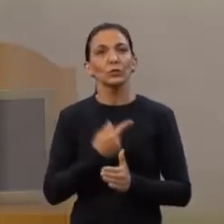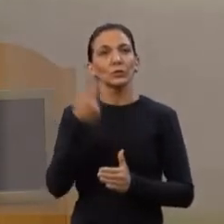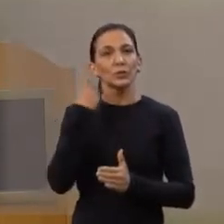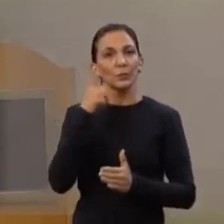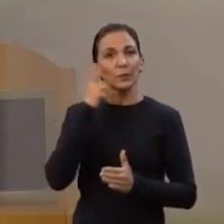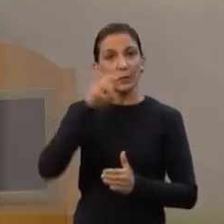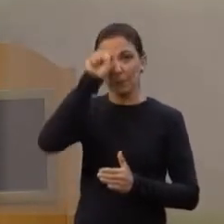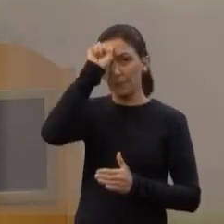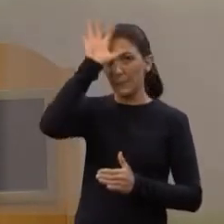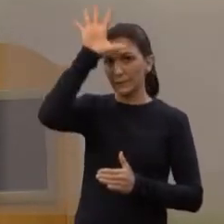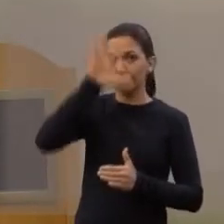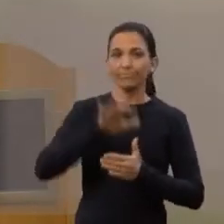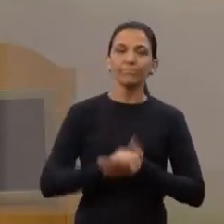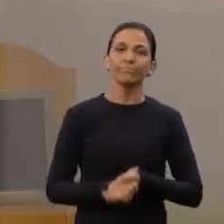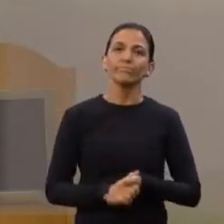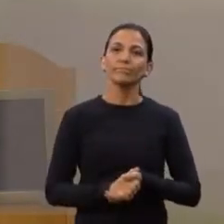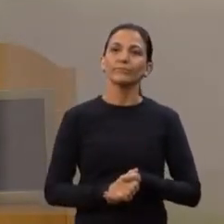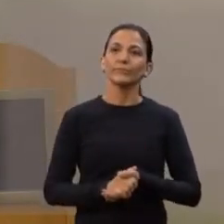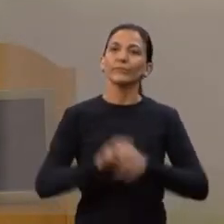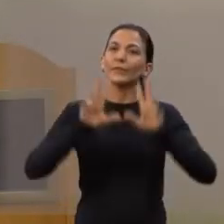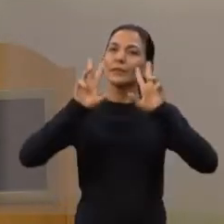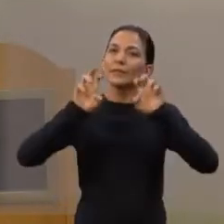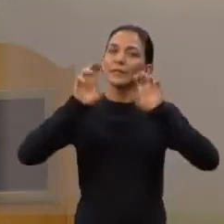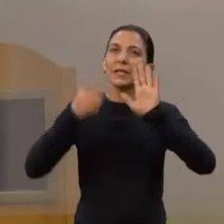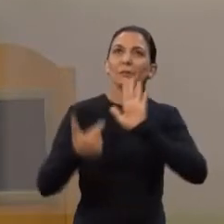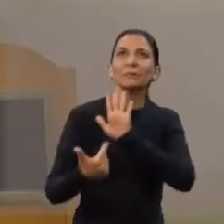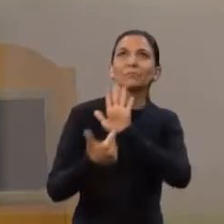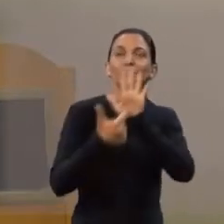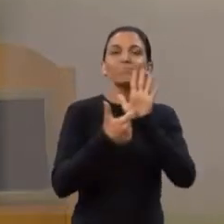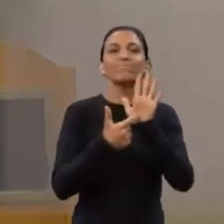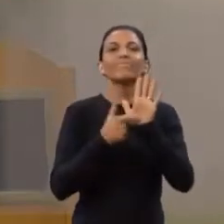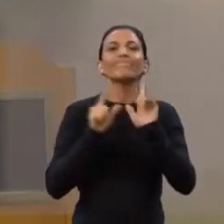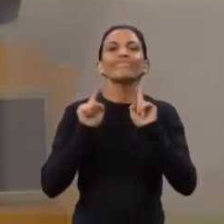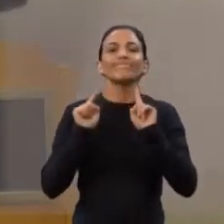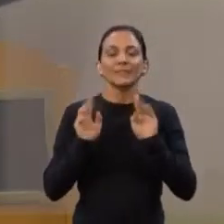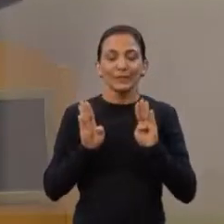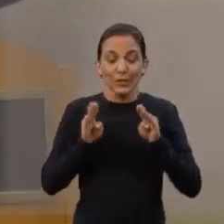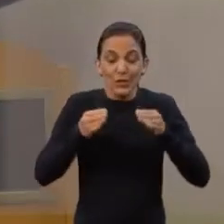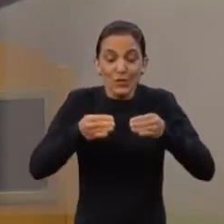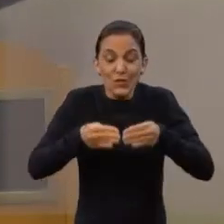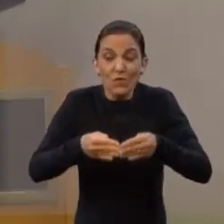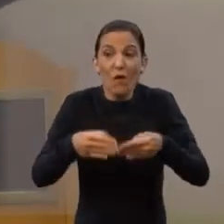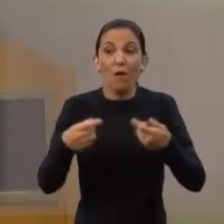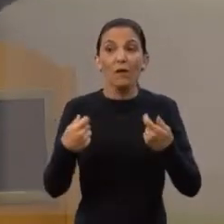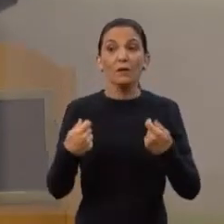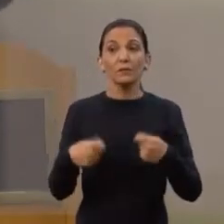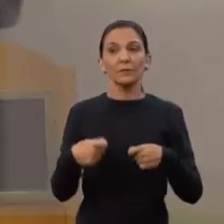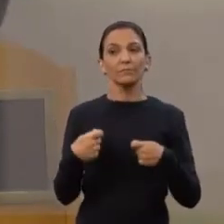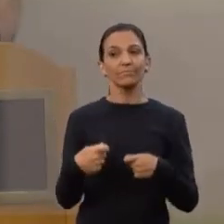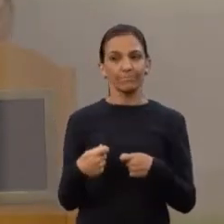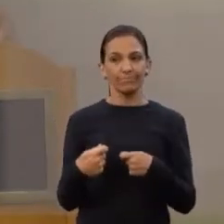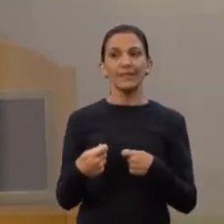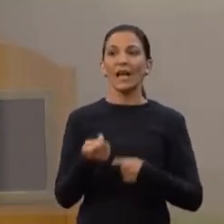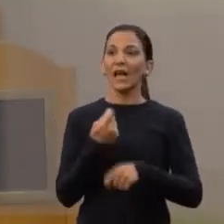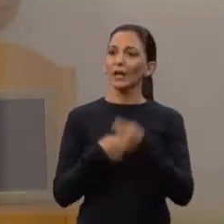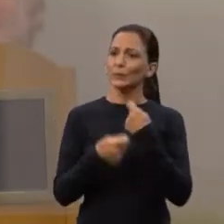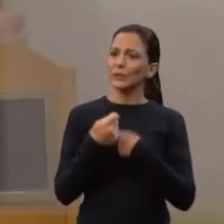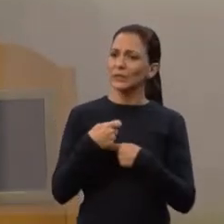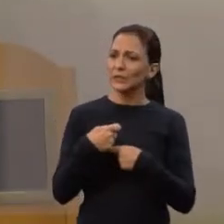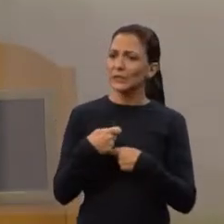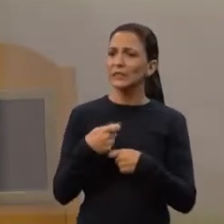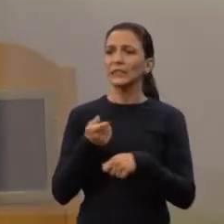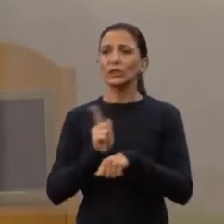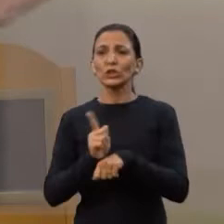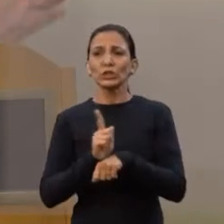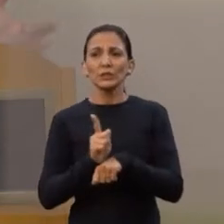agora Vão levantar um tema aqui mais um tema que essa casa vai ter que debruçar porque a administrar mesmo